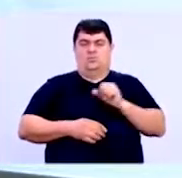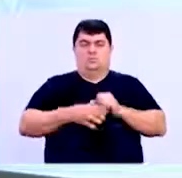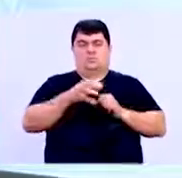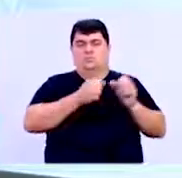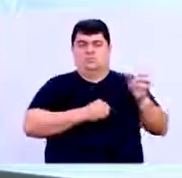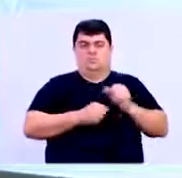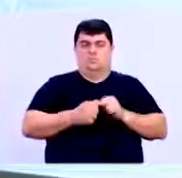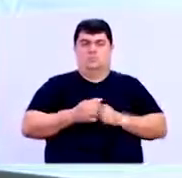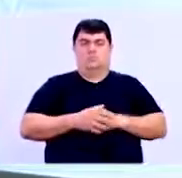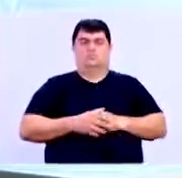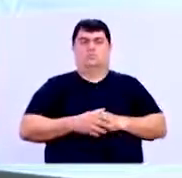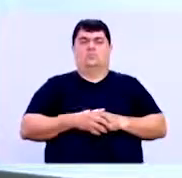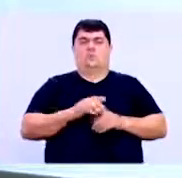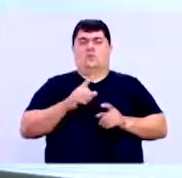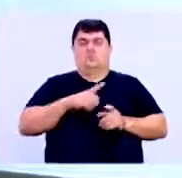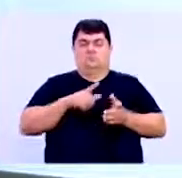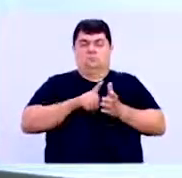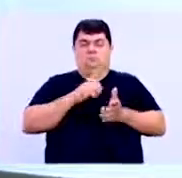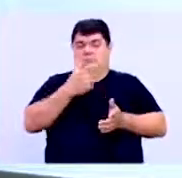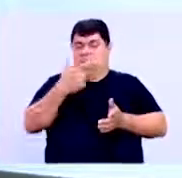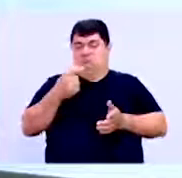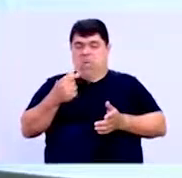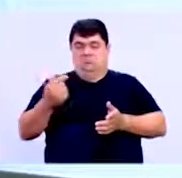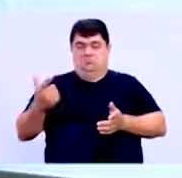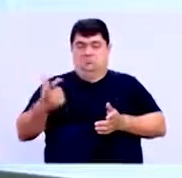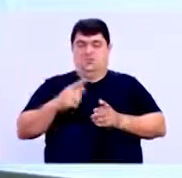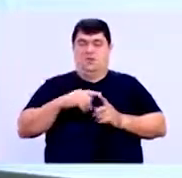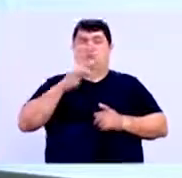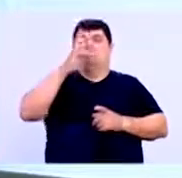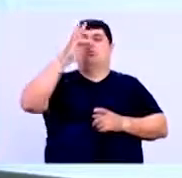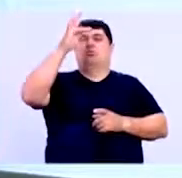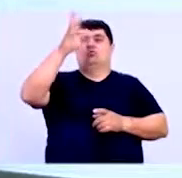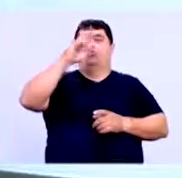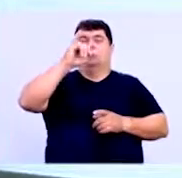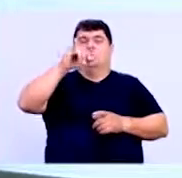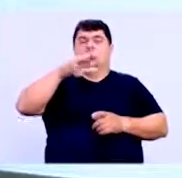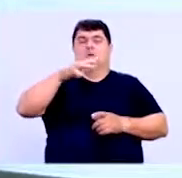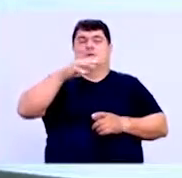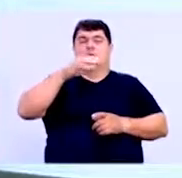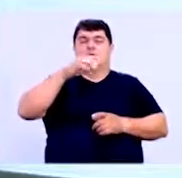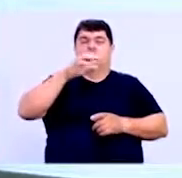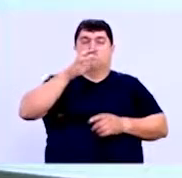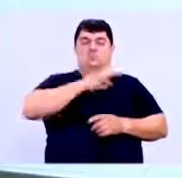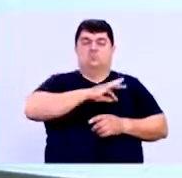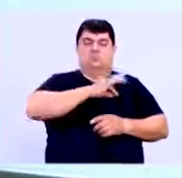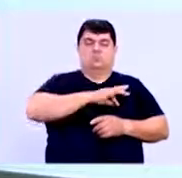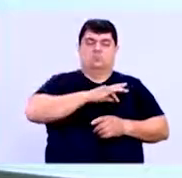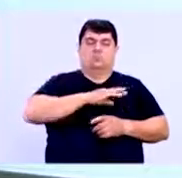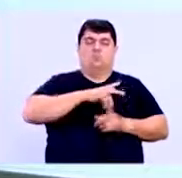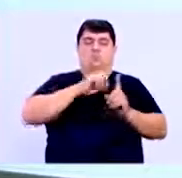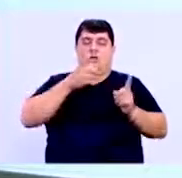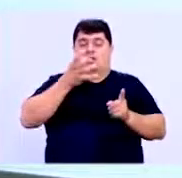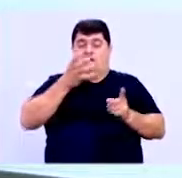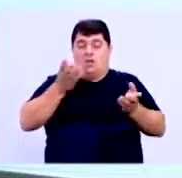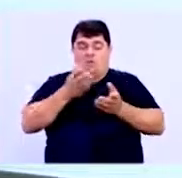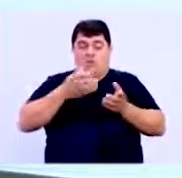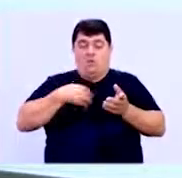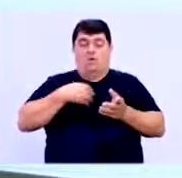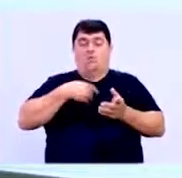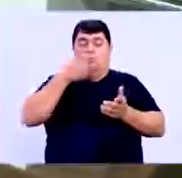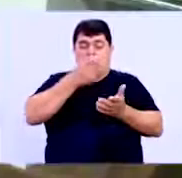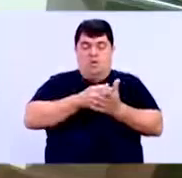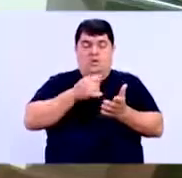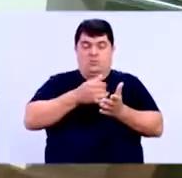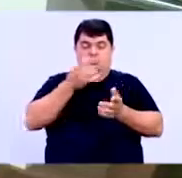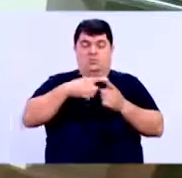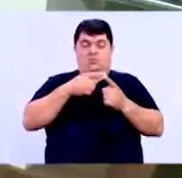esse dinheiro, eu ainda ia receber no futuro. Mas se eu quero ele agora, eu pago mais juros para ter ele agora. Tudo bem,